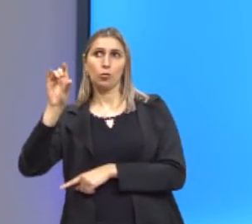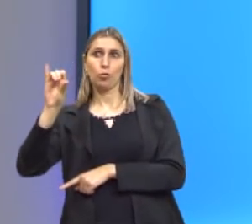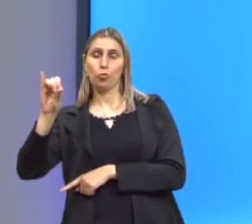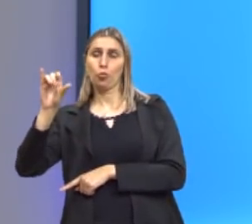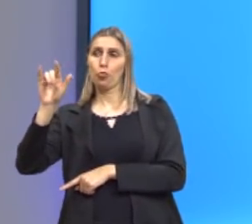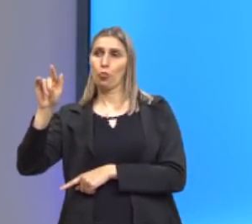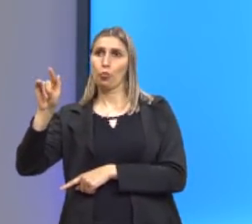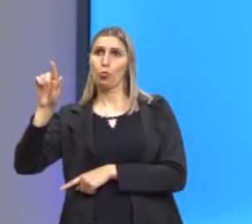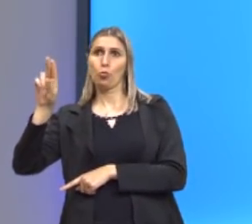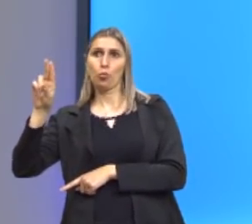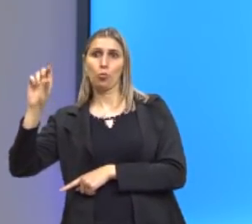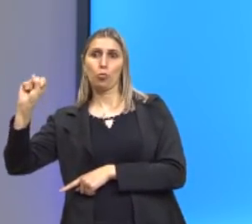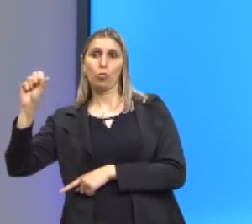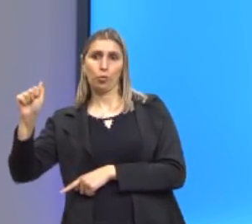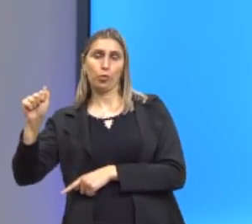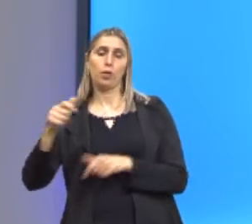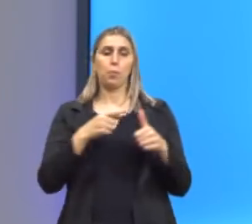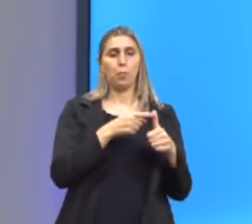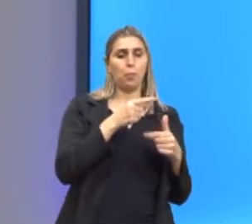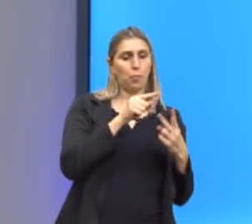princípio